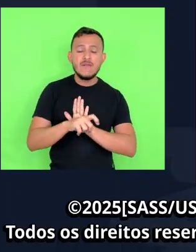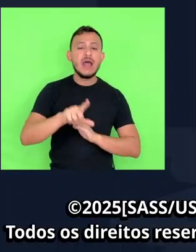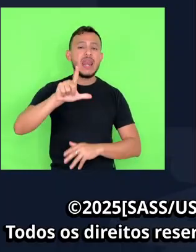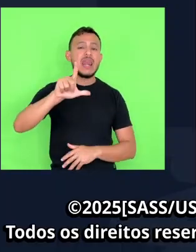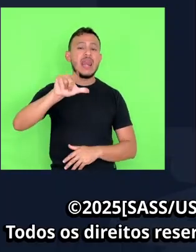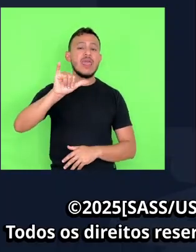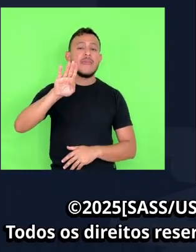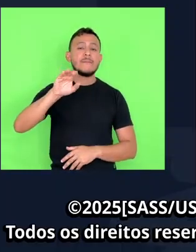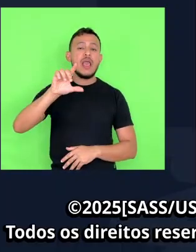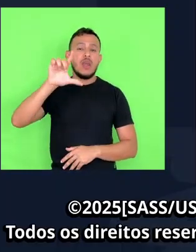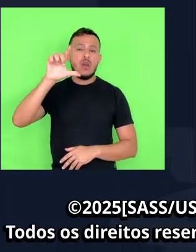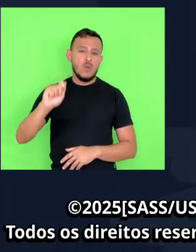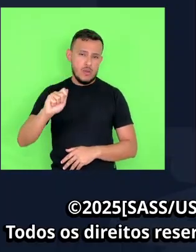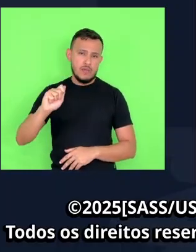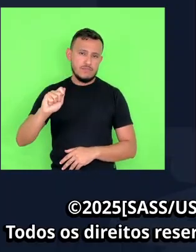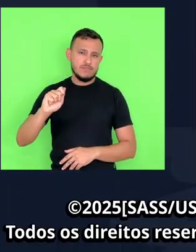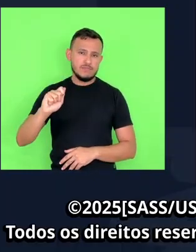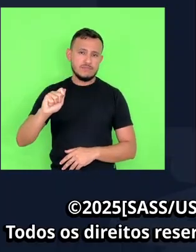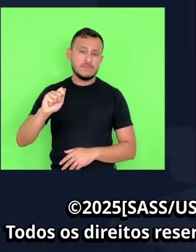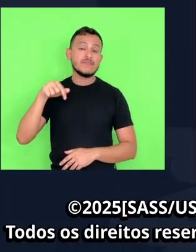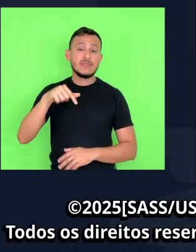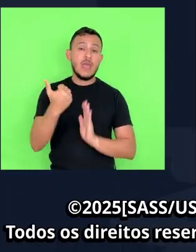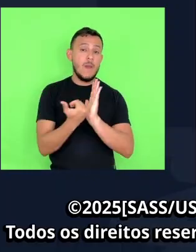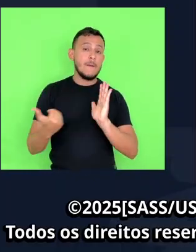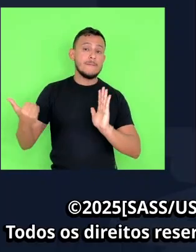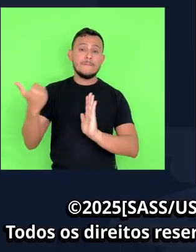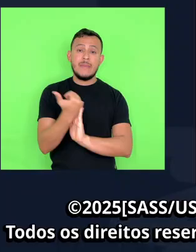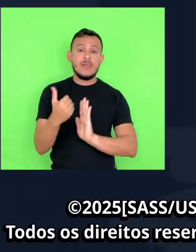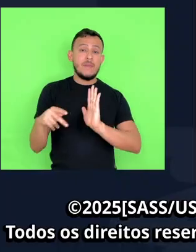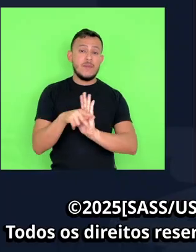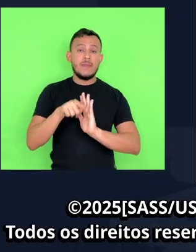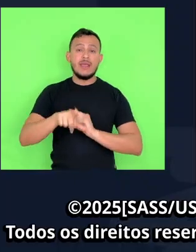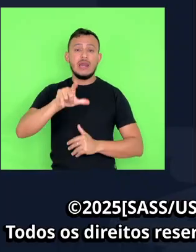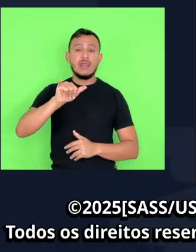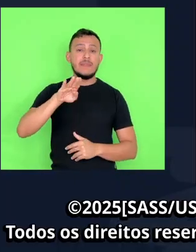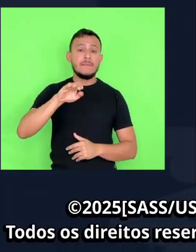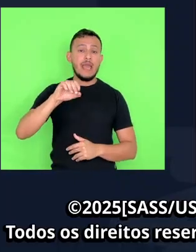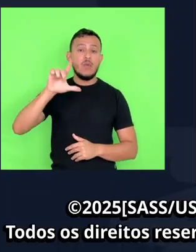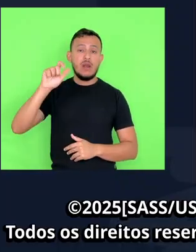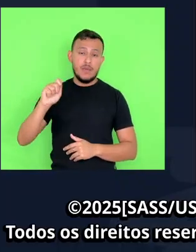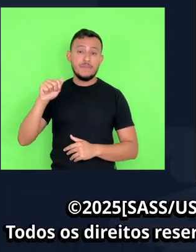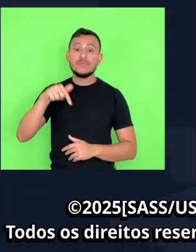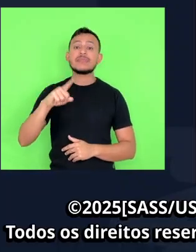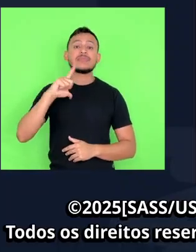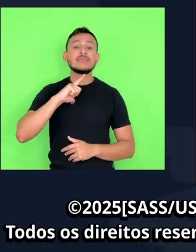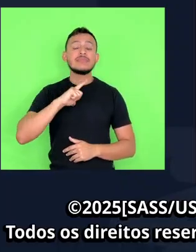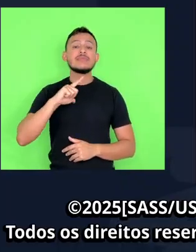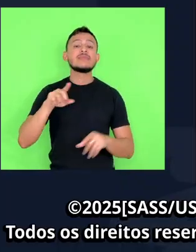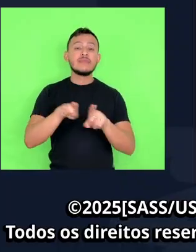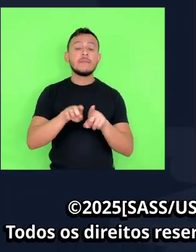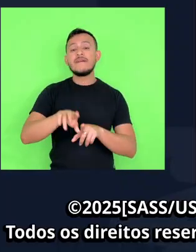libélulas nos ecossistemas aquáticos. Esse aumento de libélulas, ele